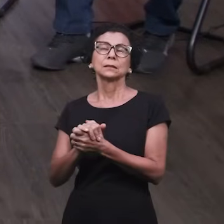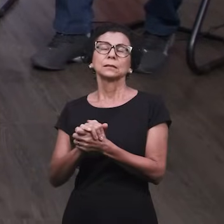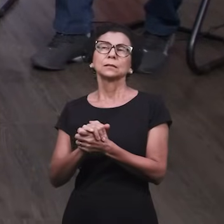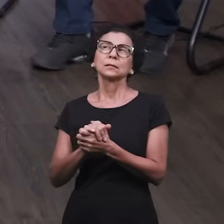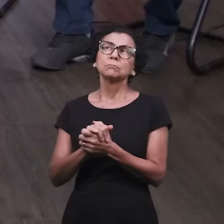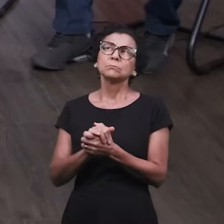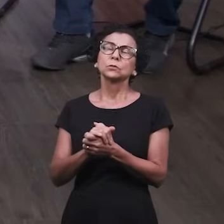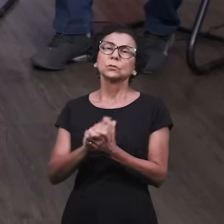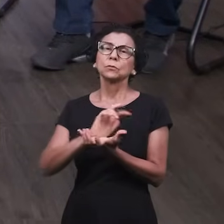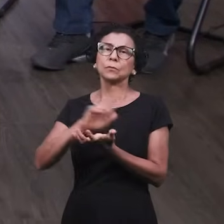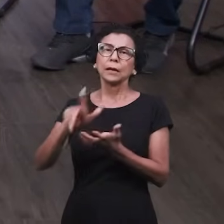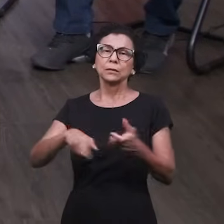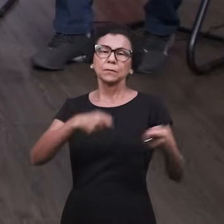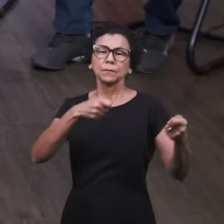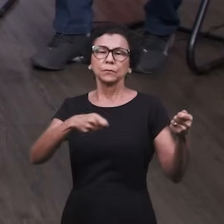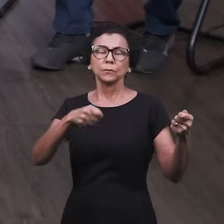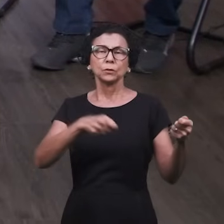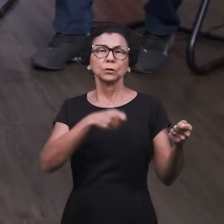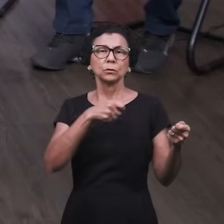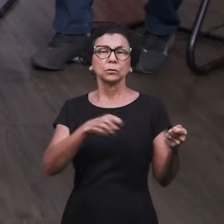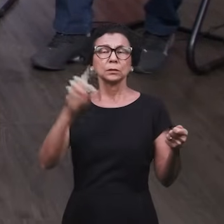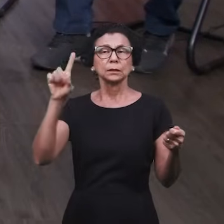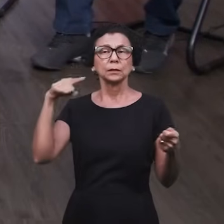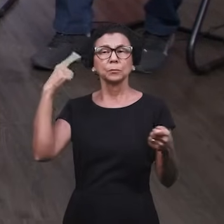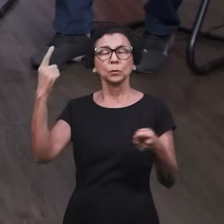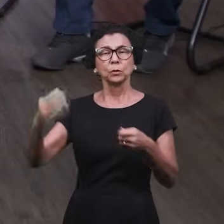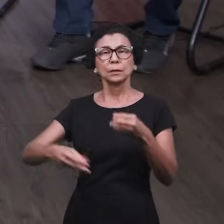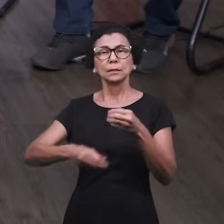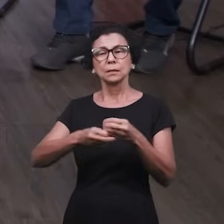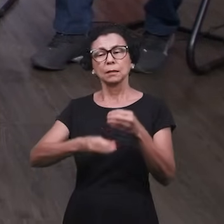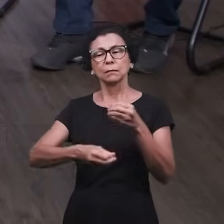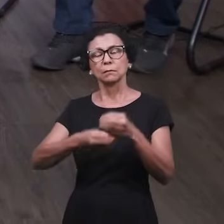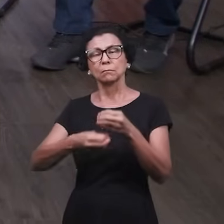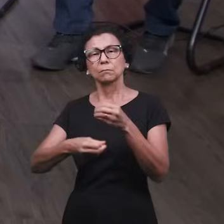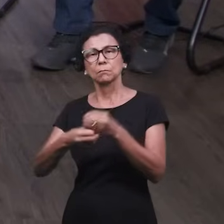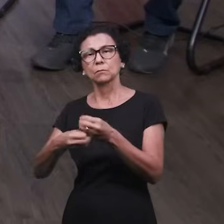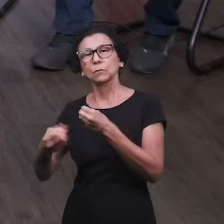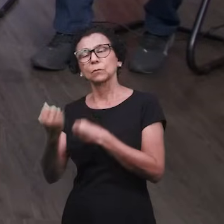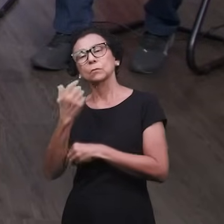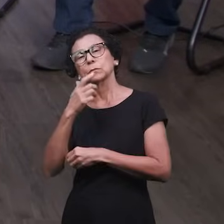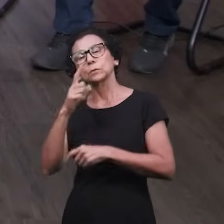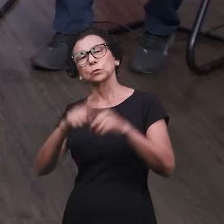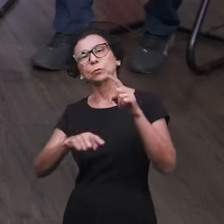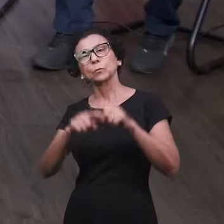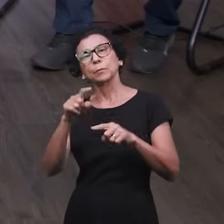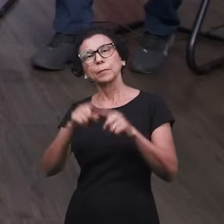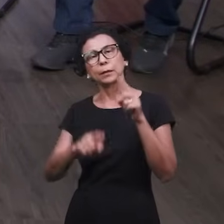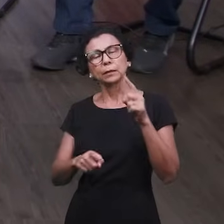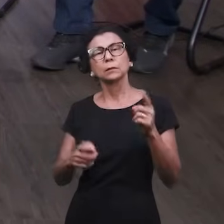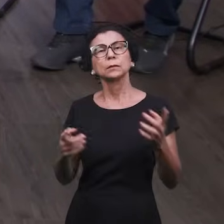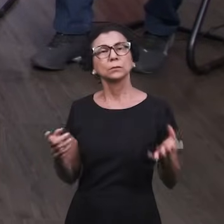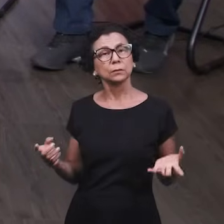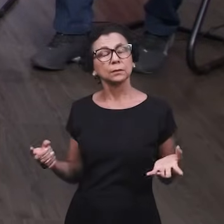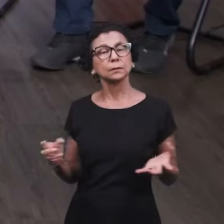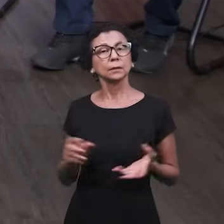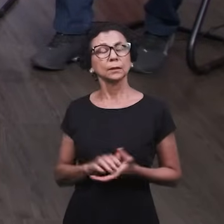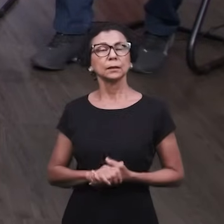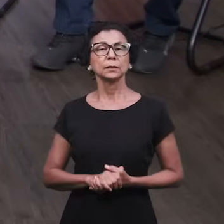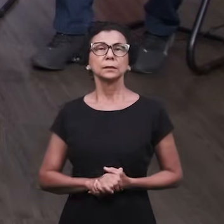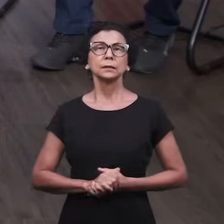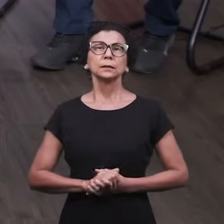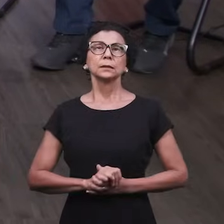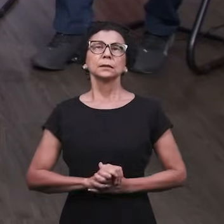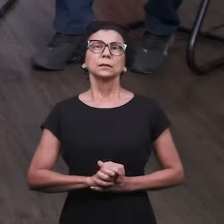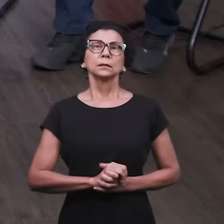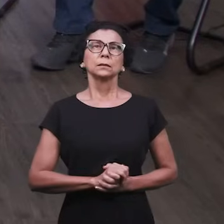a junção de outros instrumentos que foram chegando na igreja, a gente vê que tem muitos jovens, né, até pessoas um pouco mais de